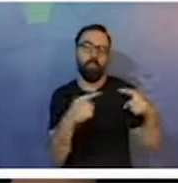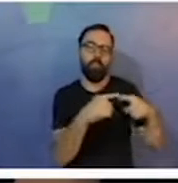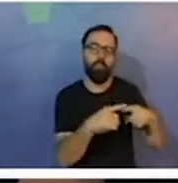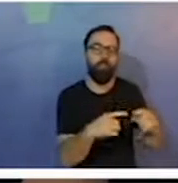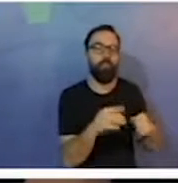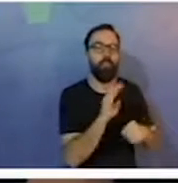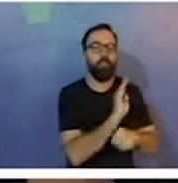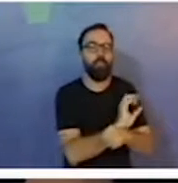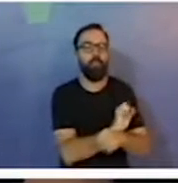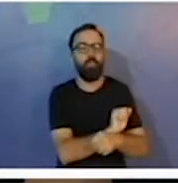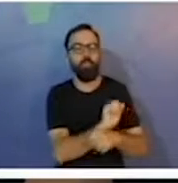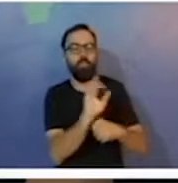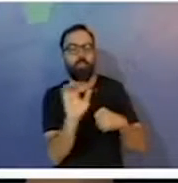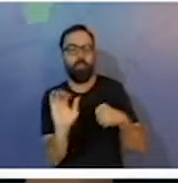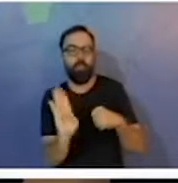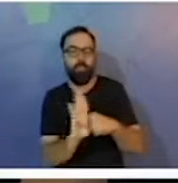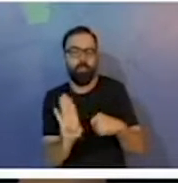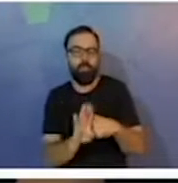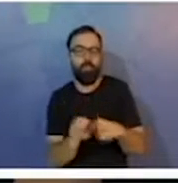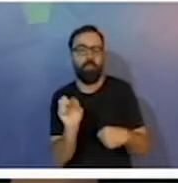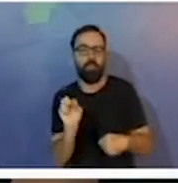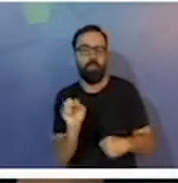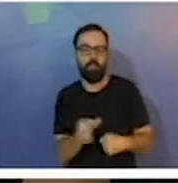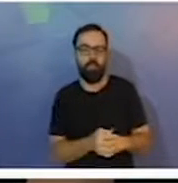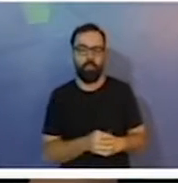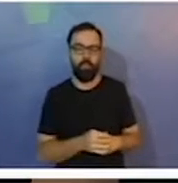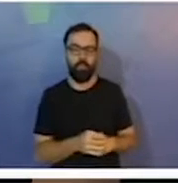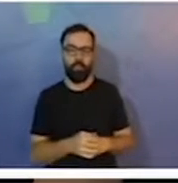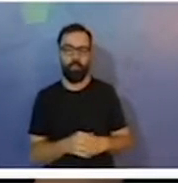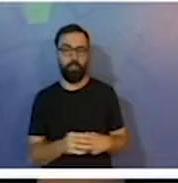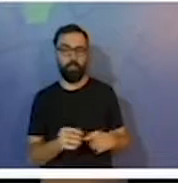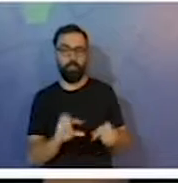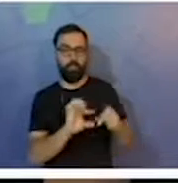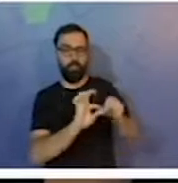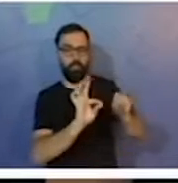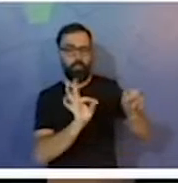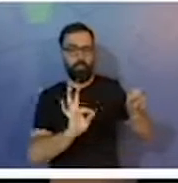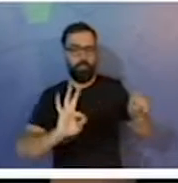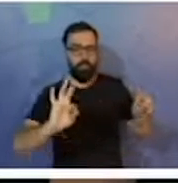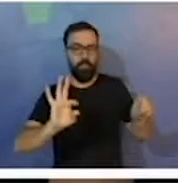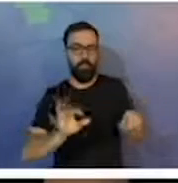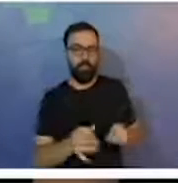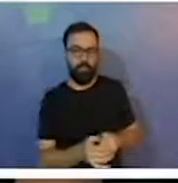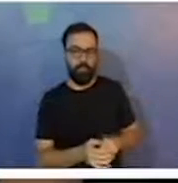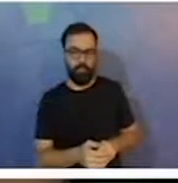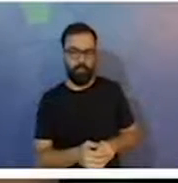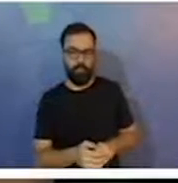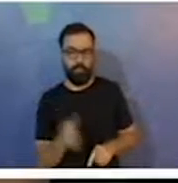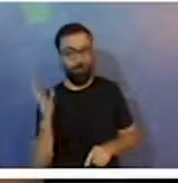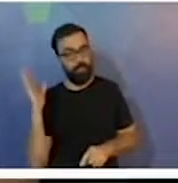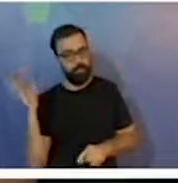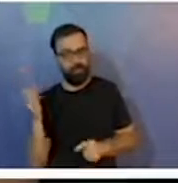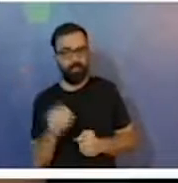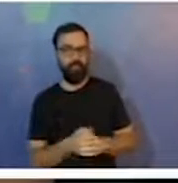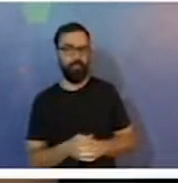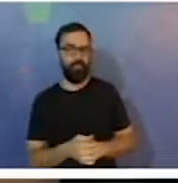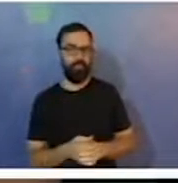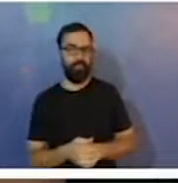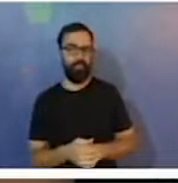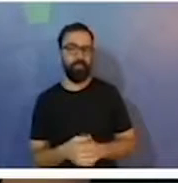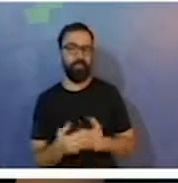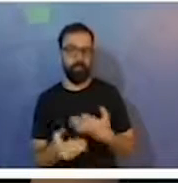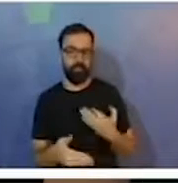qual Você está se referindo flexível olha aqui no texto Arame flexível então Arame